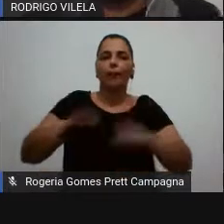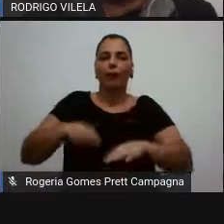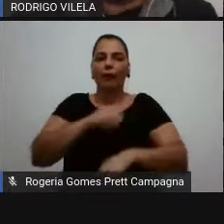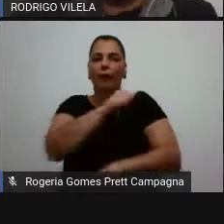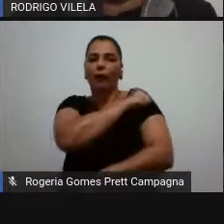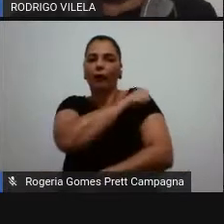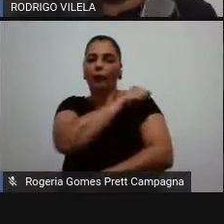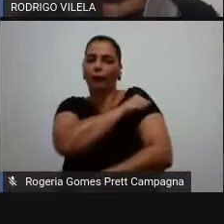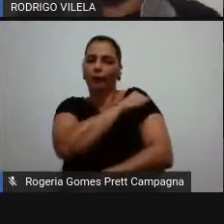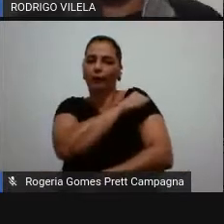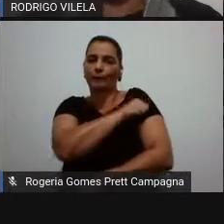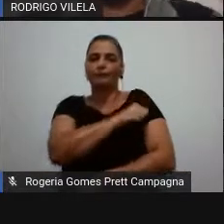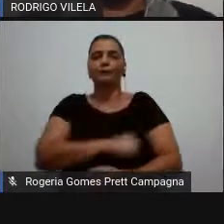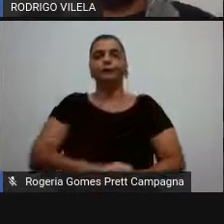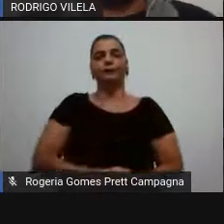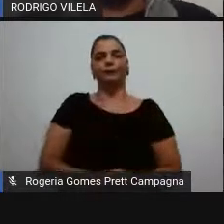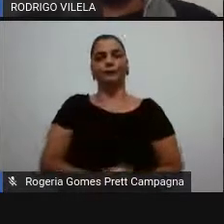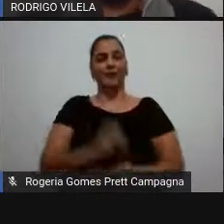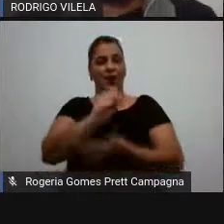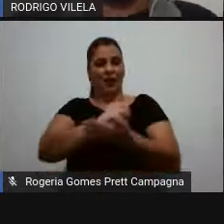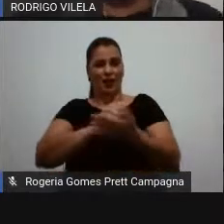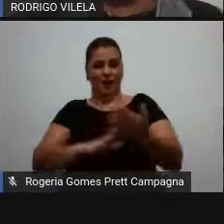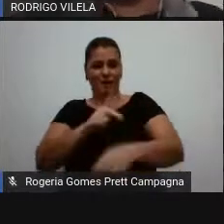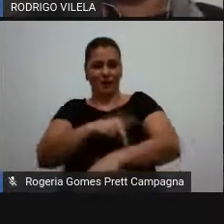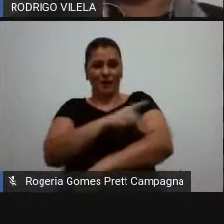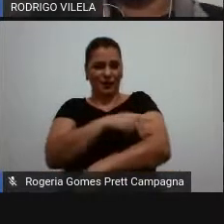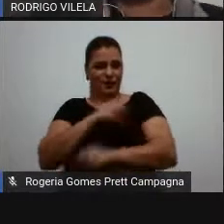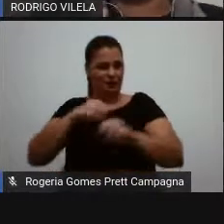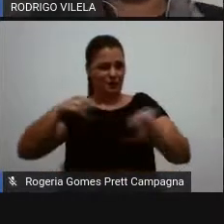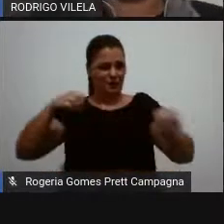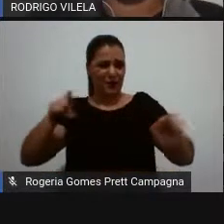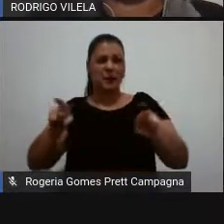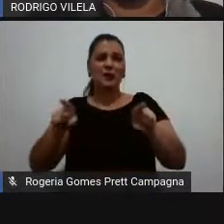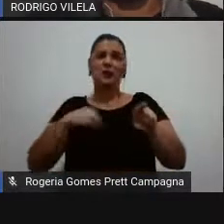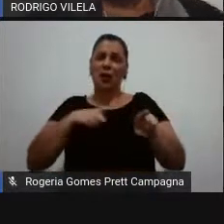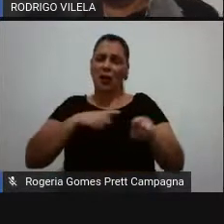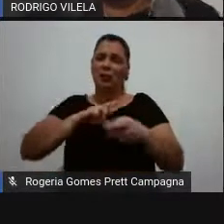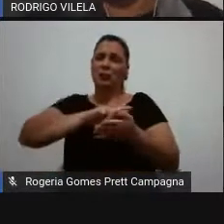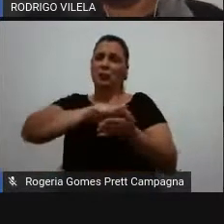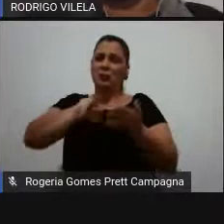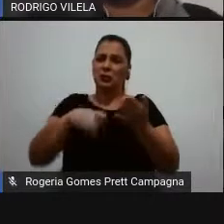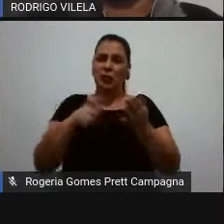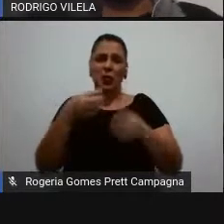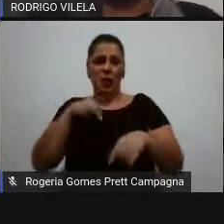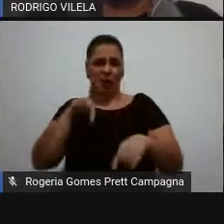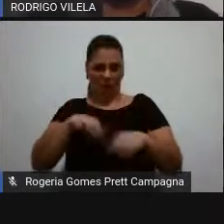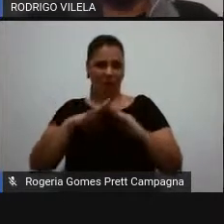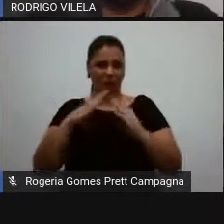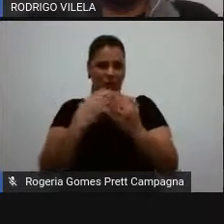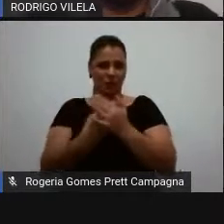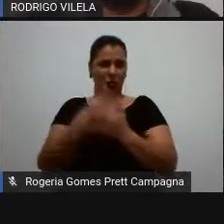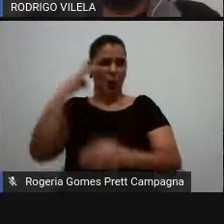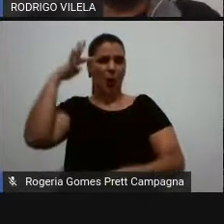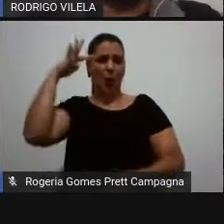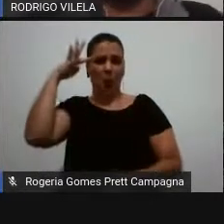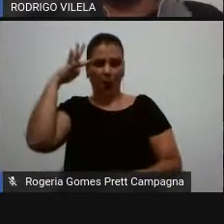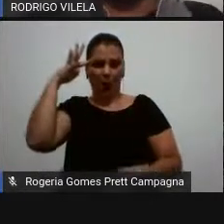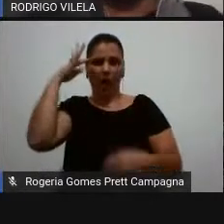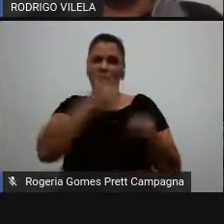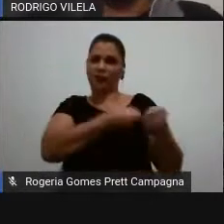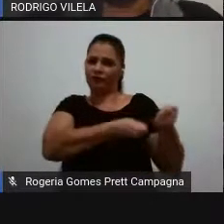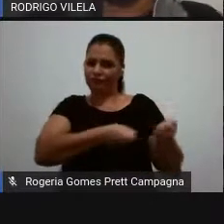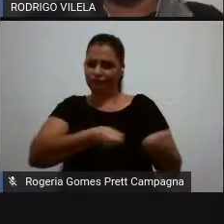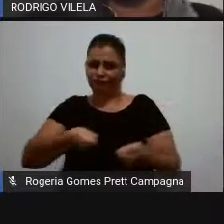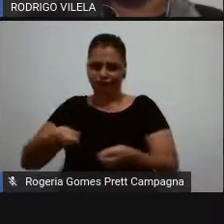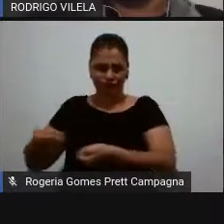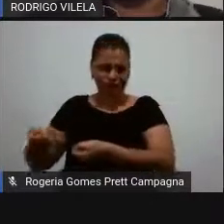As APNPs são realizadas de diversas formas e na escola a gente entrega na quarta-feira. Quarta-feira é a nossa data. Então, quarta-feira